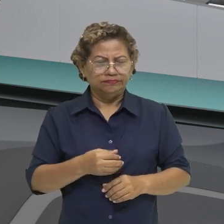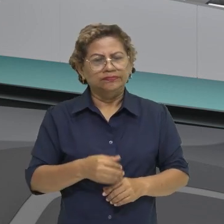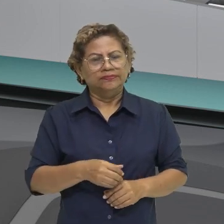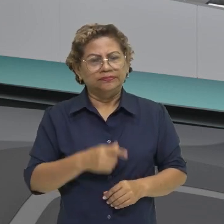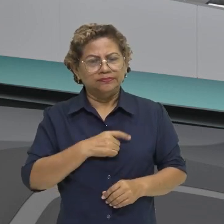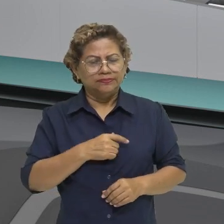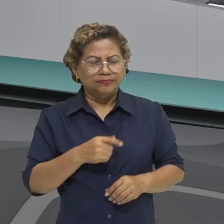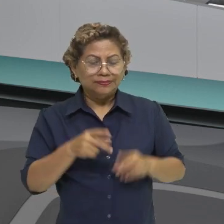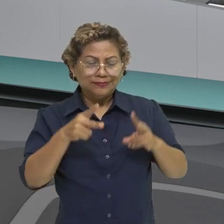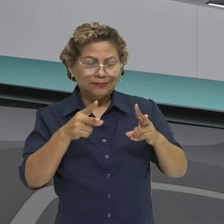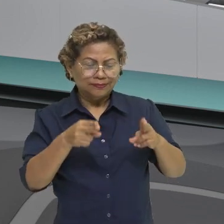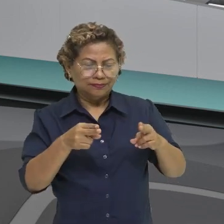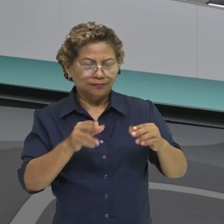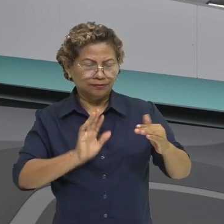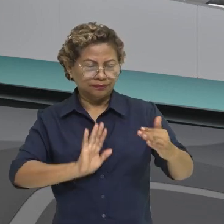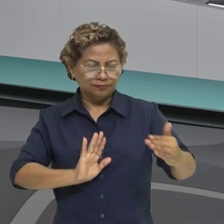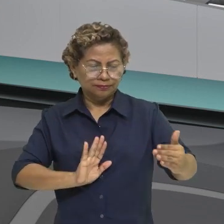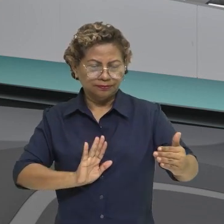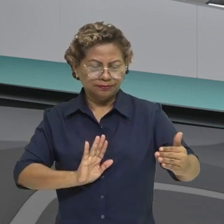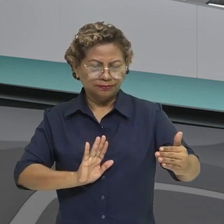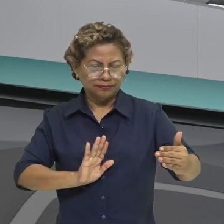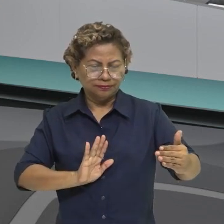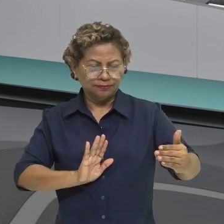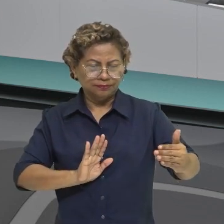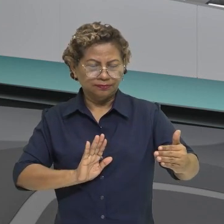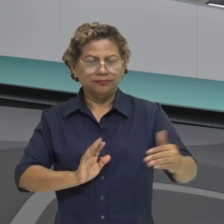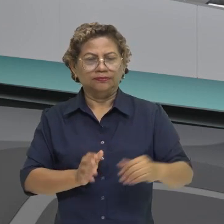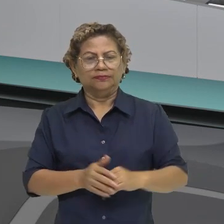fundo, é a parte que te cabe neste latifúndio.